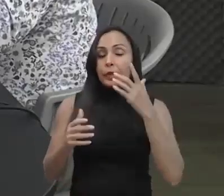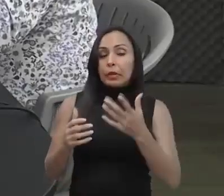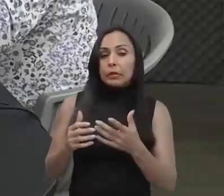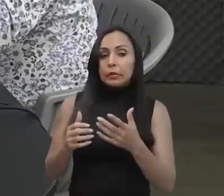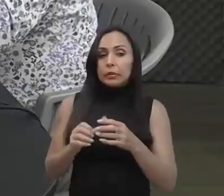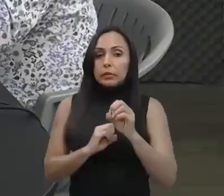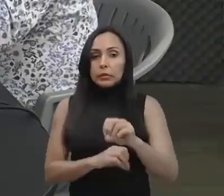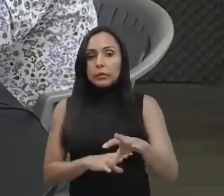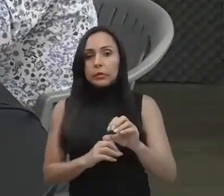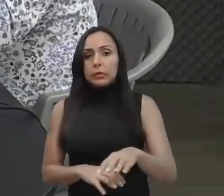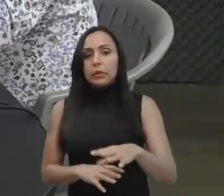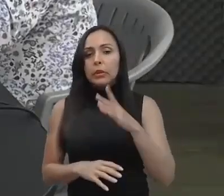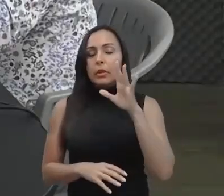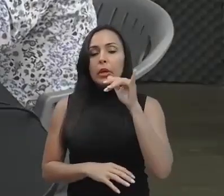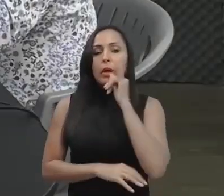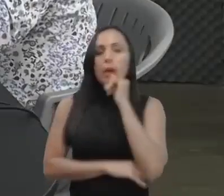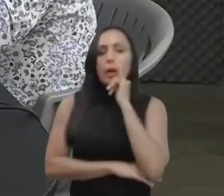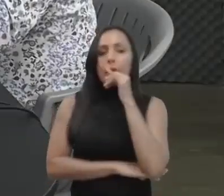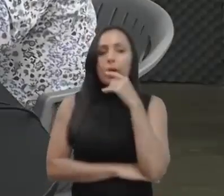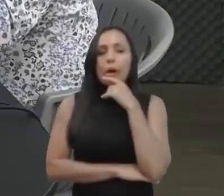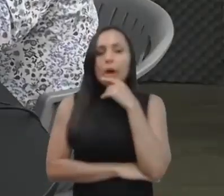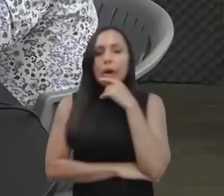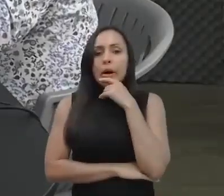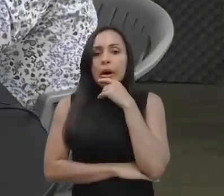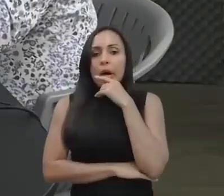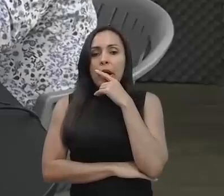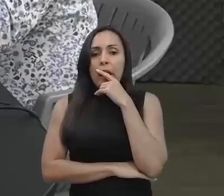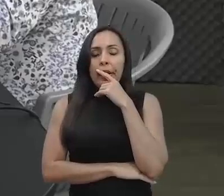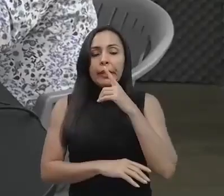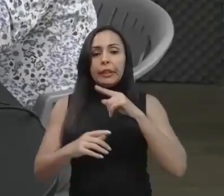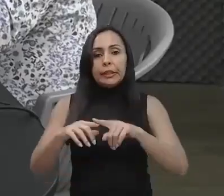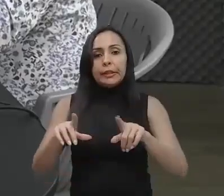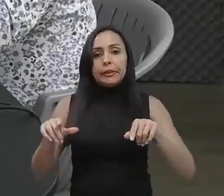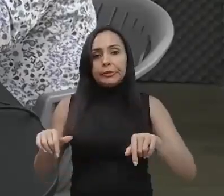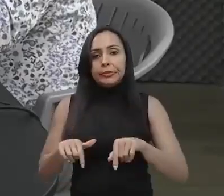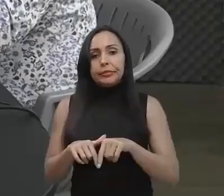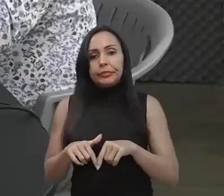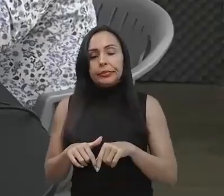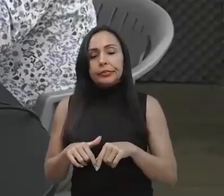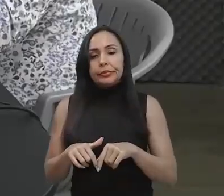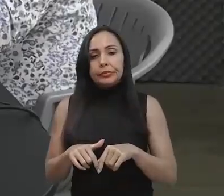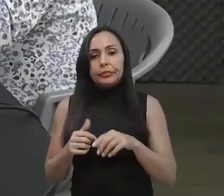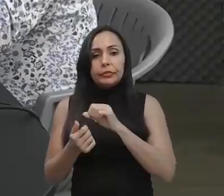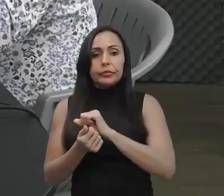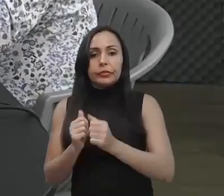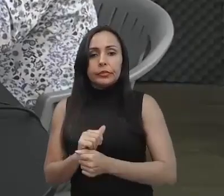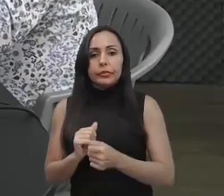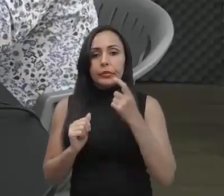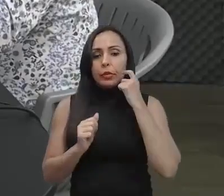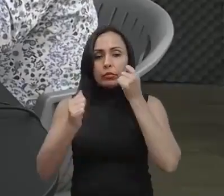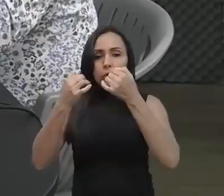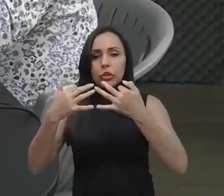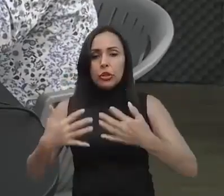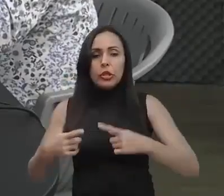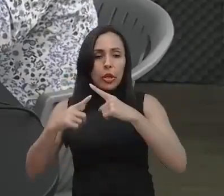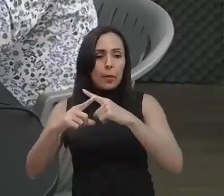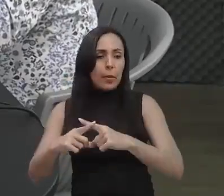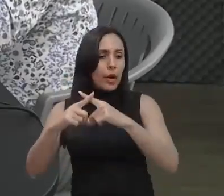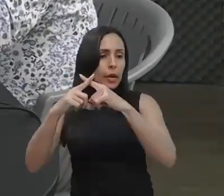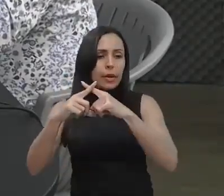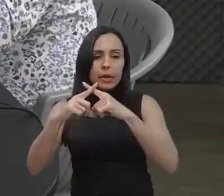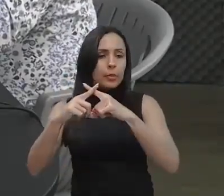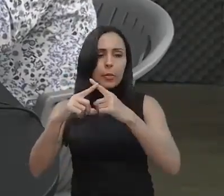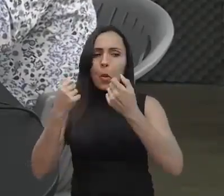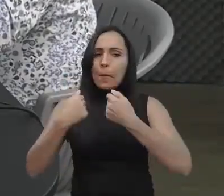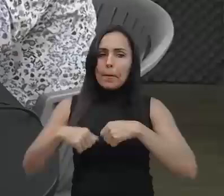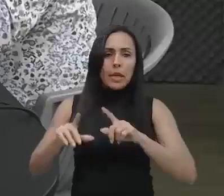uma pauta sobre jogos internos a gente não não não destrincha placar sabe a gente não não precisa a gente fala